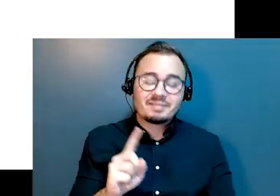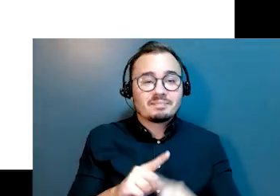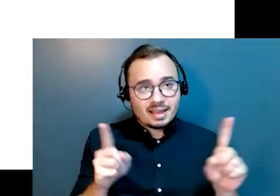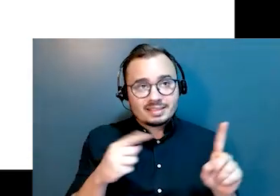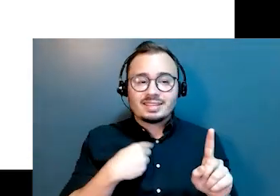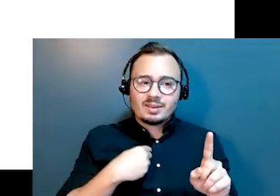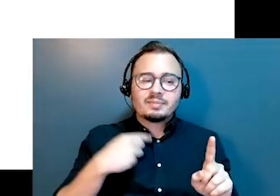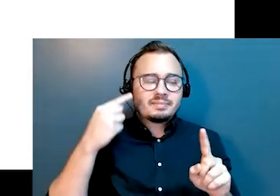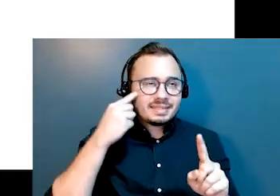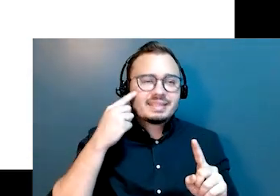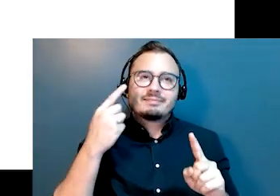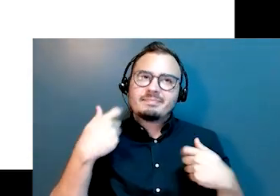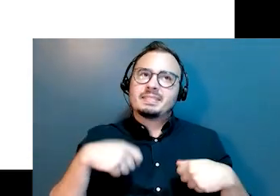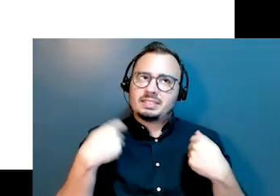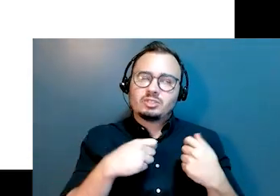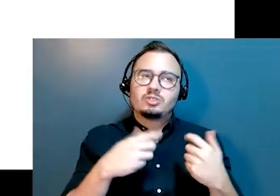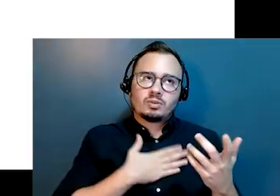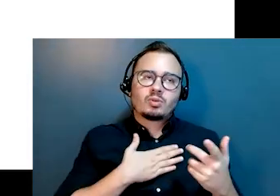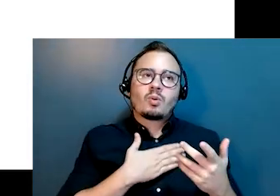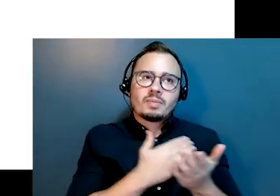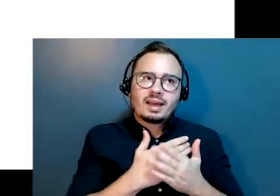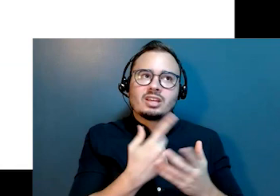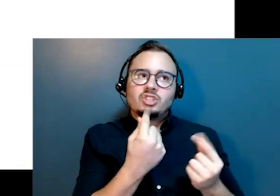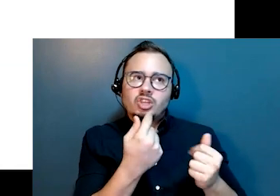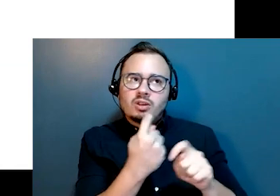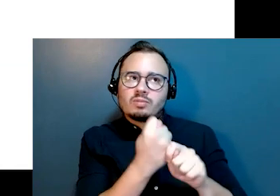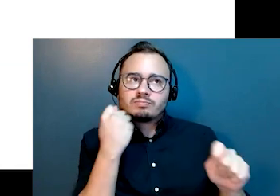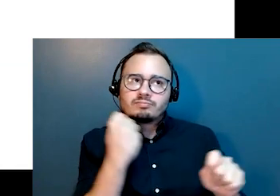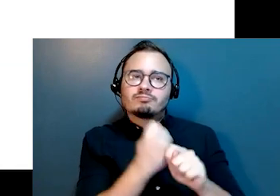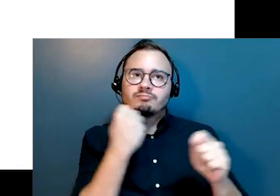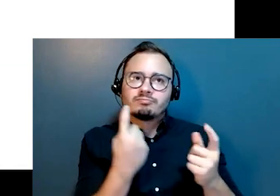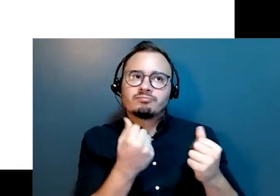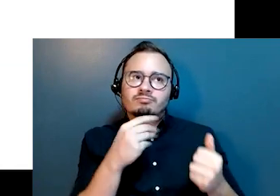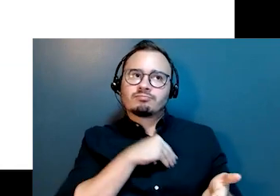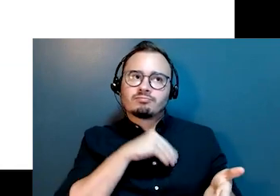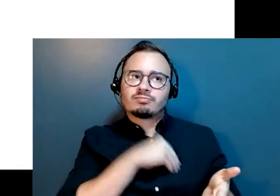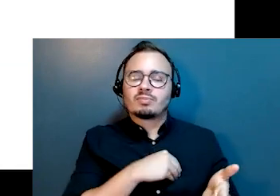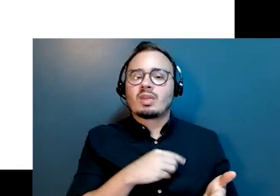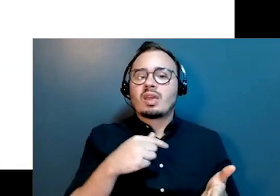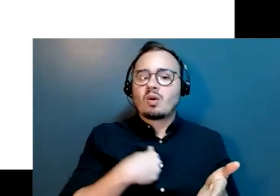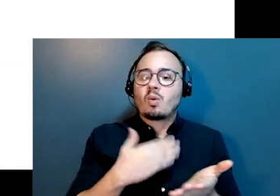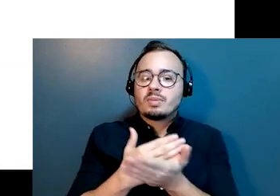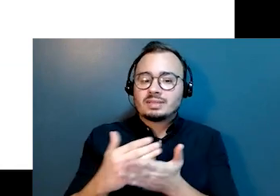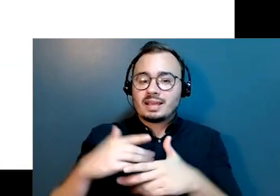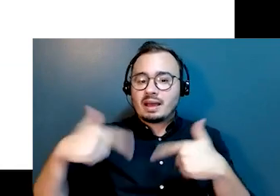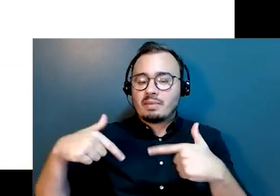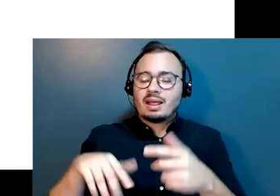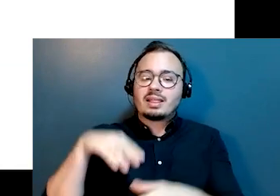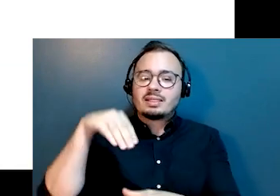só estudava. E para isso eu fui trabalhar no restaurante da minha tia, nos finais de semana. Chegava às 8 da manhã, saía às 3 da